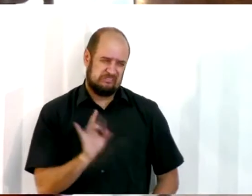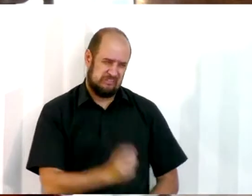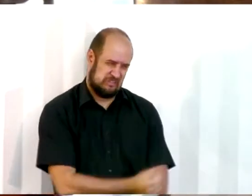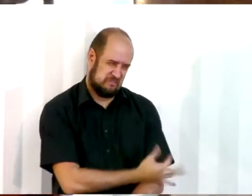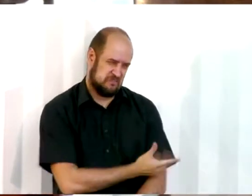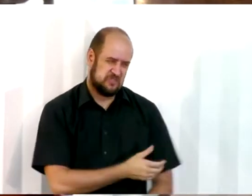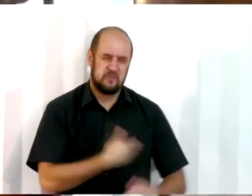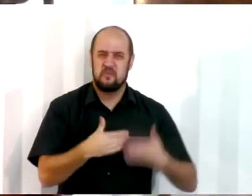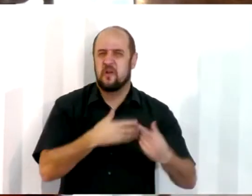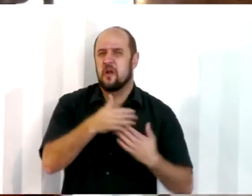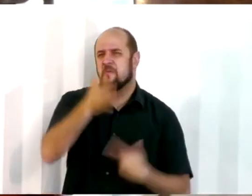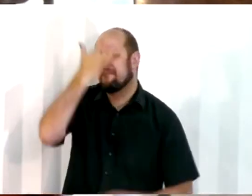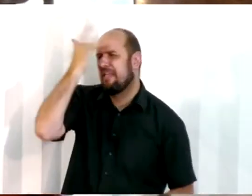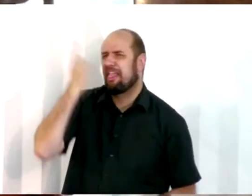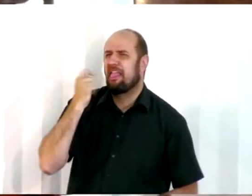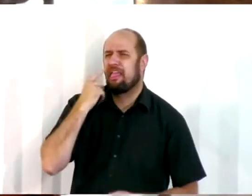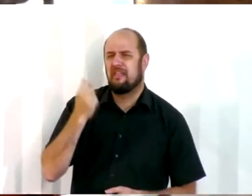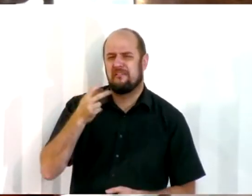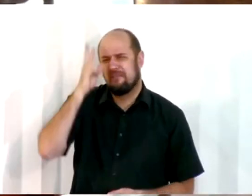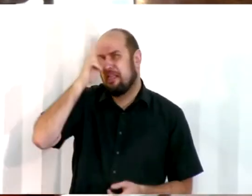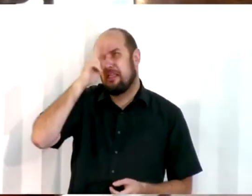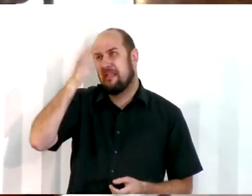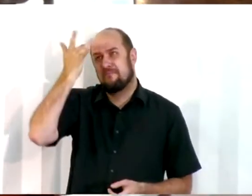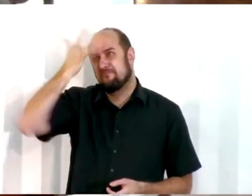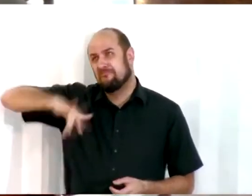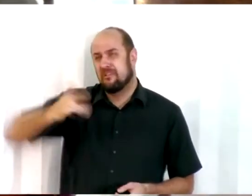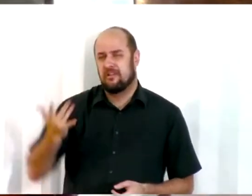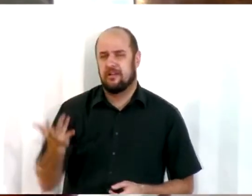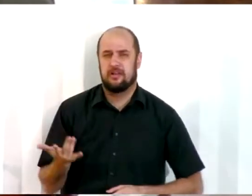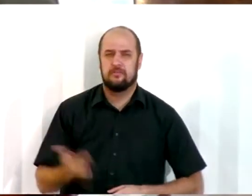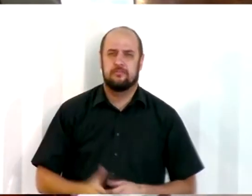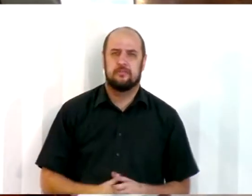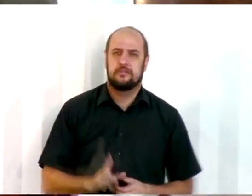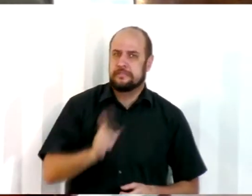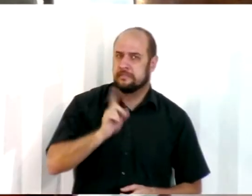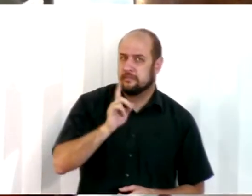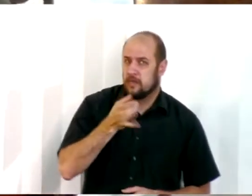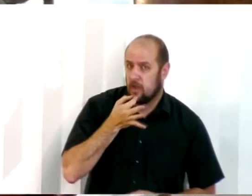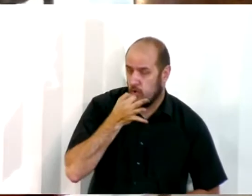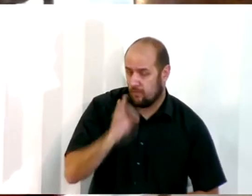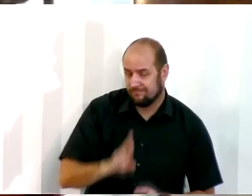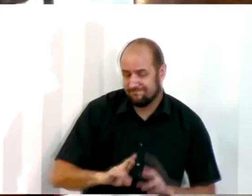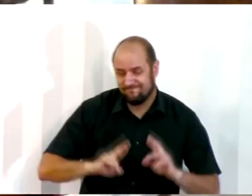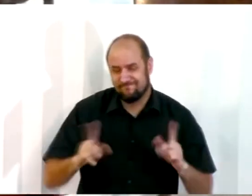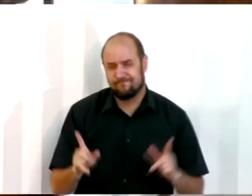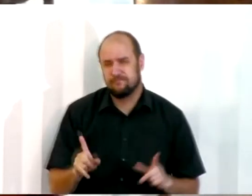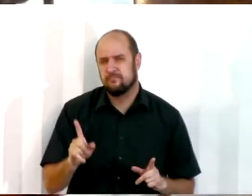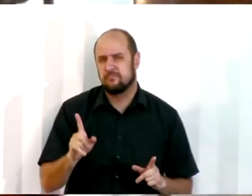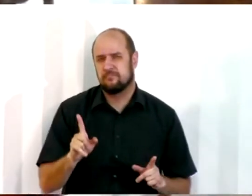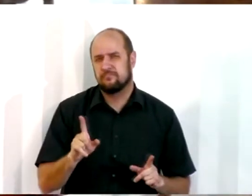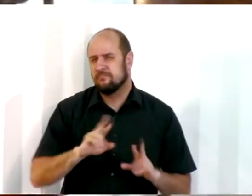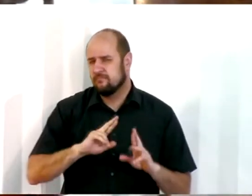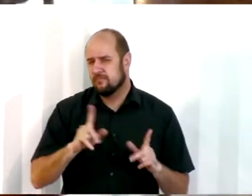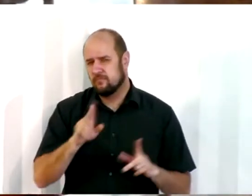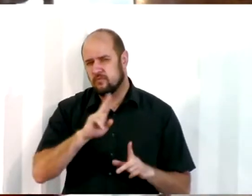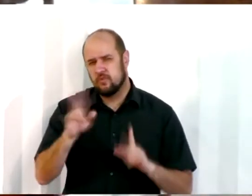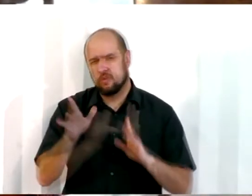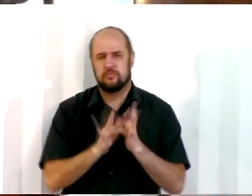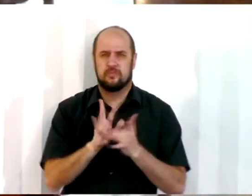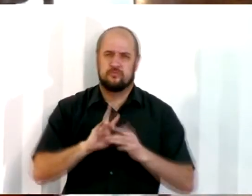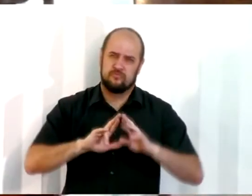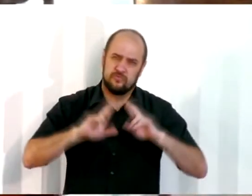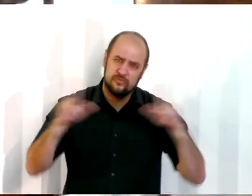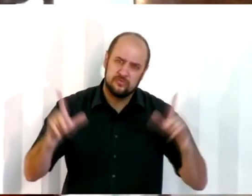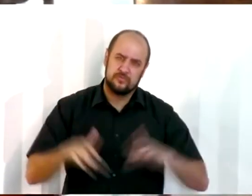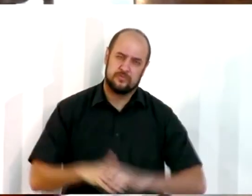quem não chora, de vez em quando a gente chora e depois nem lembra o que fala na presença de Deus, não é isso que eu estou propondo para você nessa noite, em nome de Jesus, não é, mas olha o que